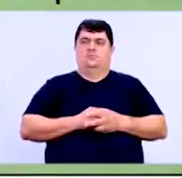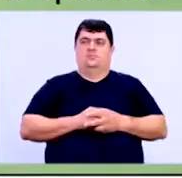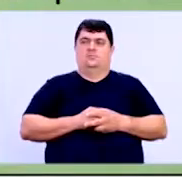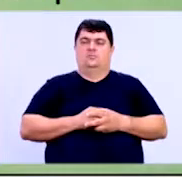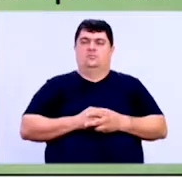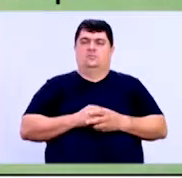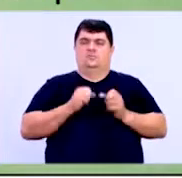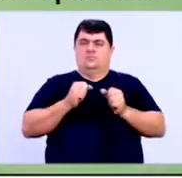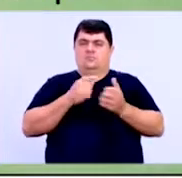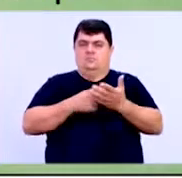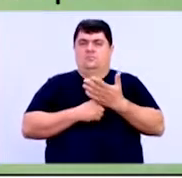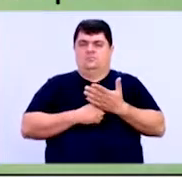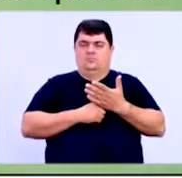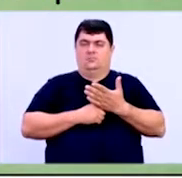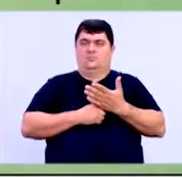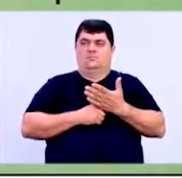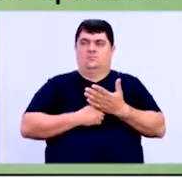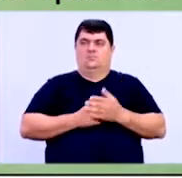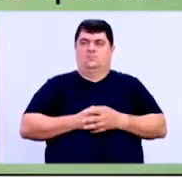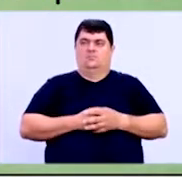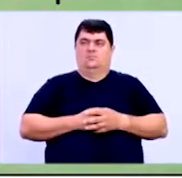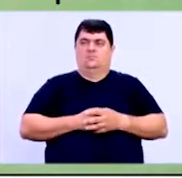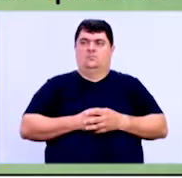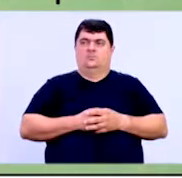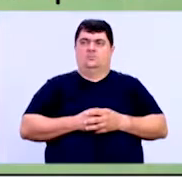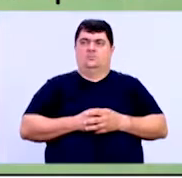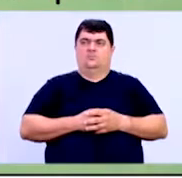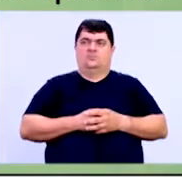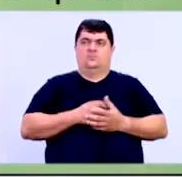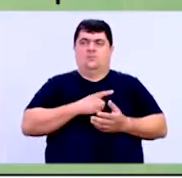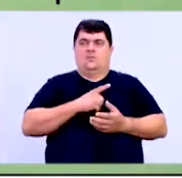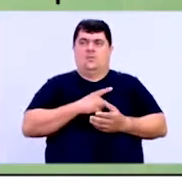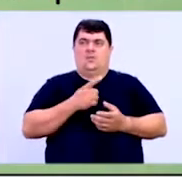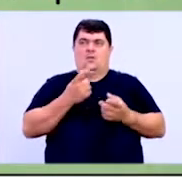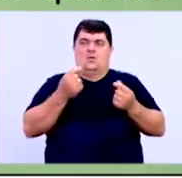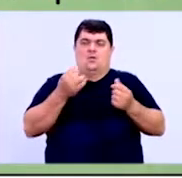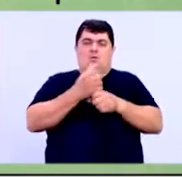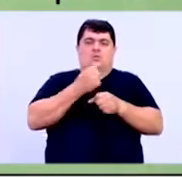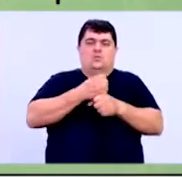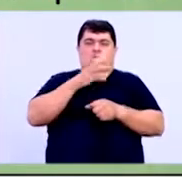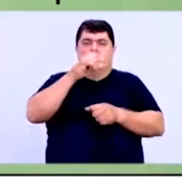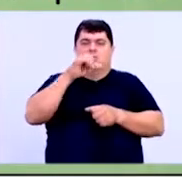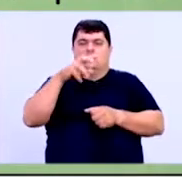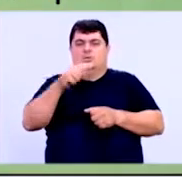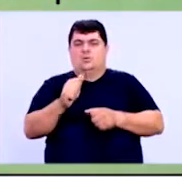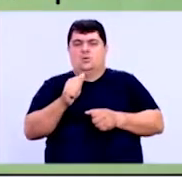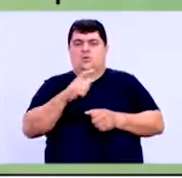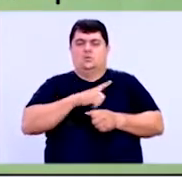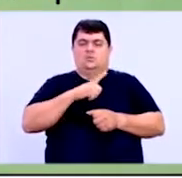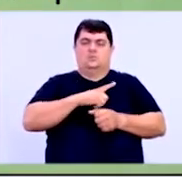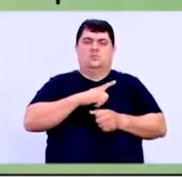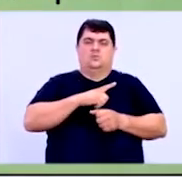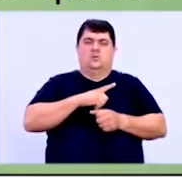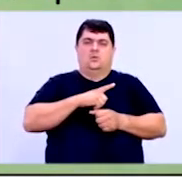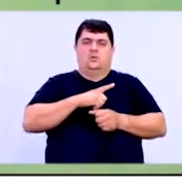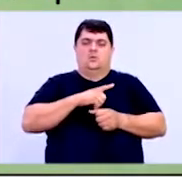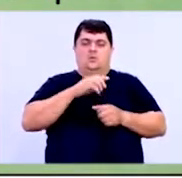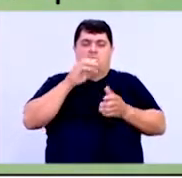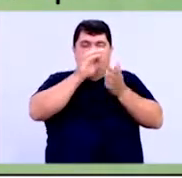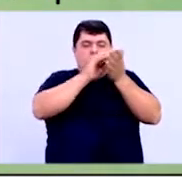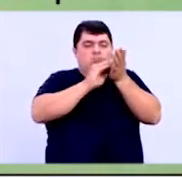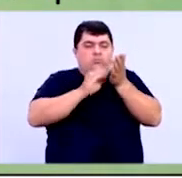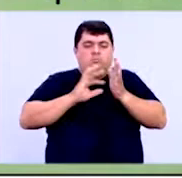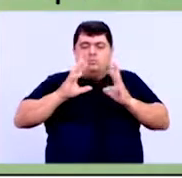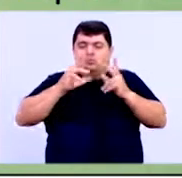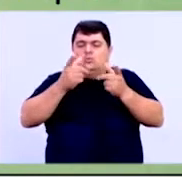Você pode me ajudar? Sim. Além disso, sobre o funcionamento do orçamento de caixa, depois nós vamos listar todas as nossas saídas ou